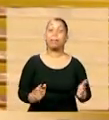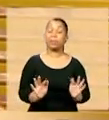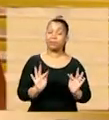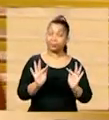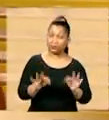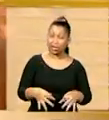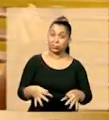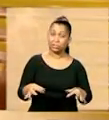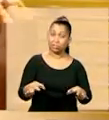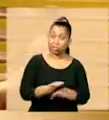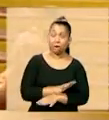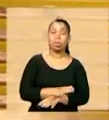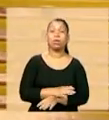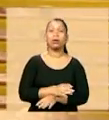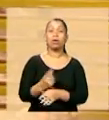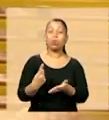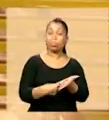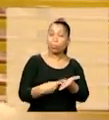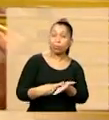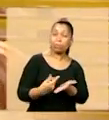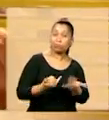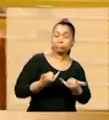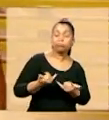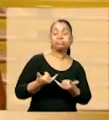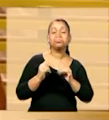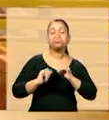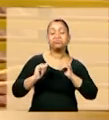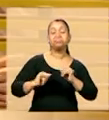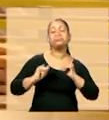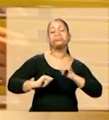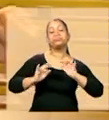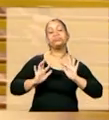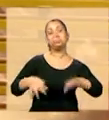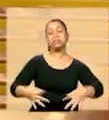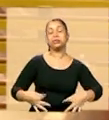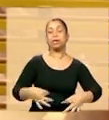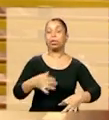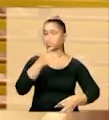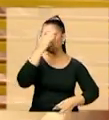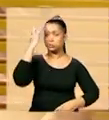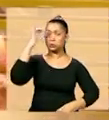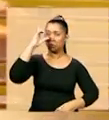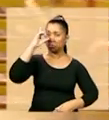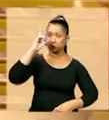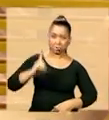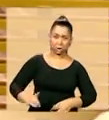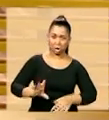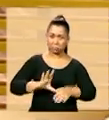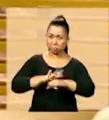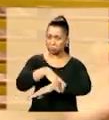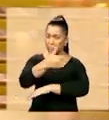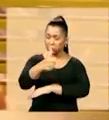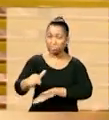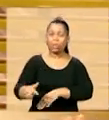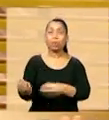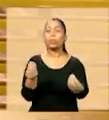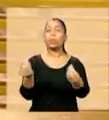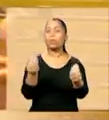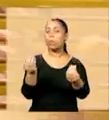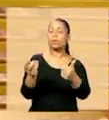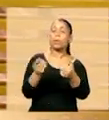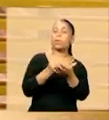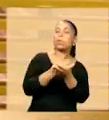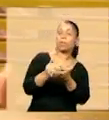quando um trabalhador não tem seus direitos garantidos, quem que ele deve procurar? Qual que é esse caminho inicial? É primeiro um sindicato? É um